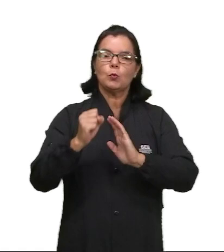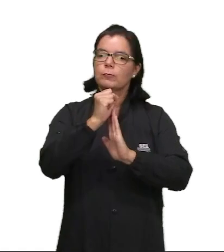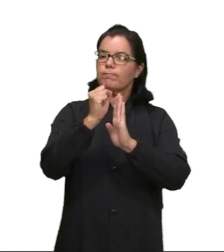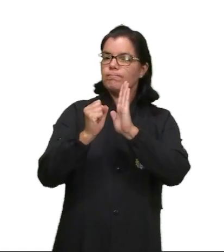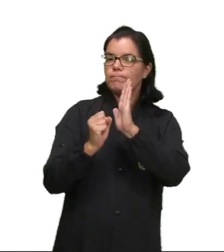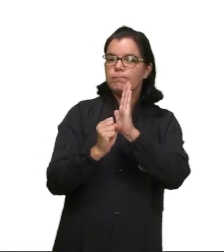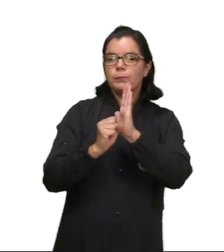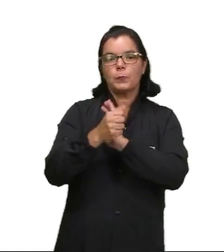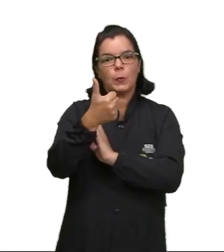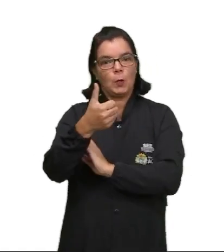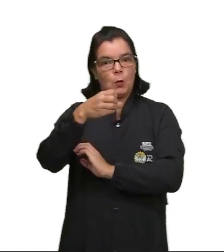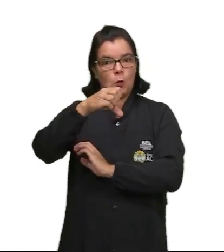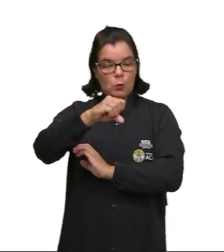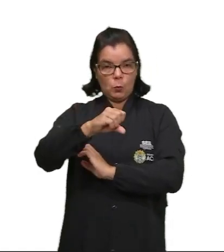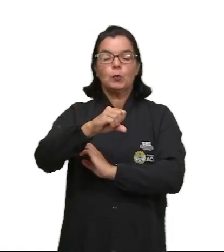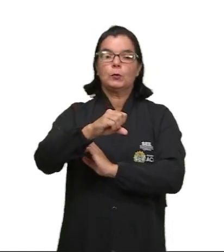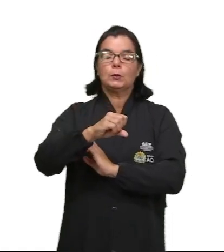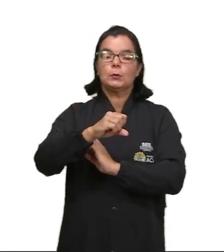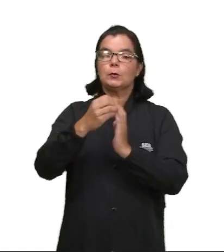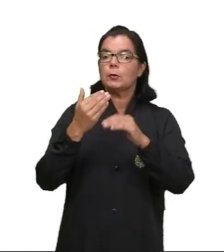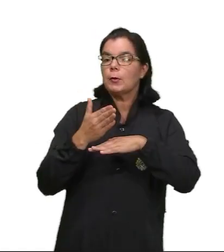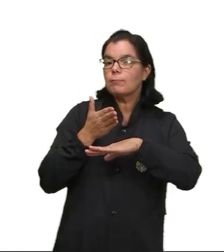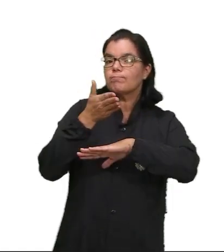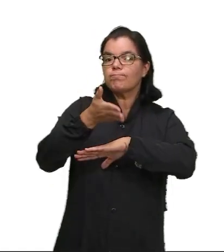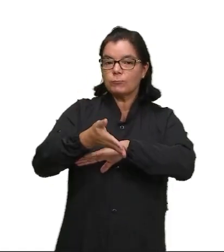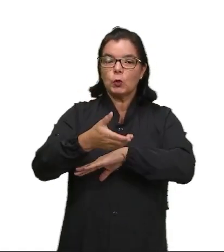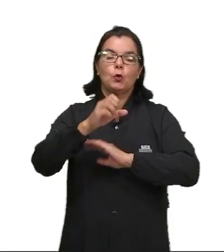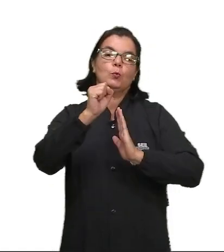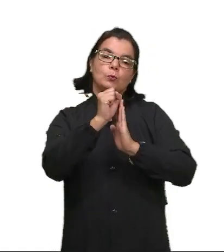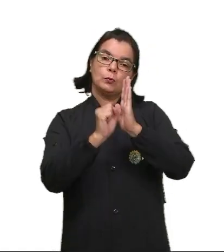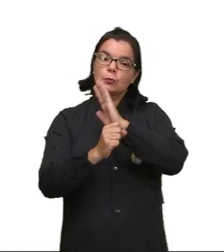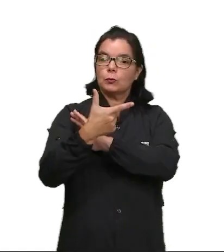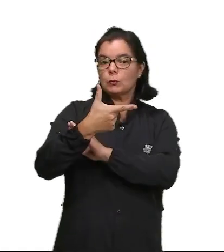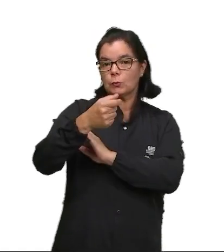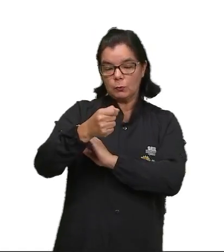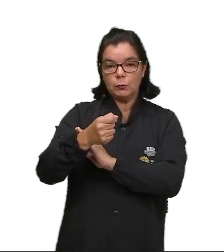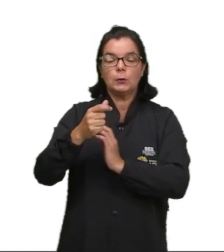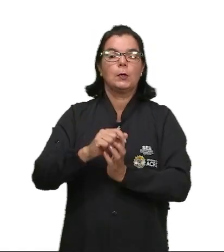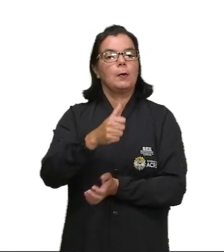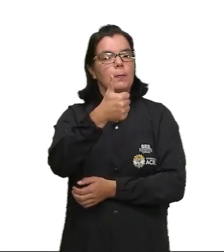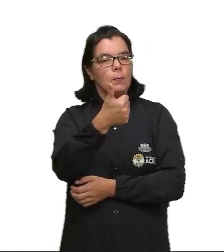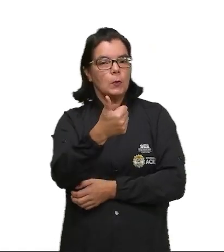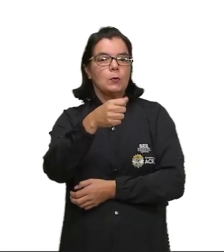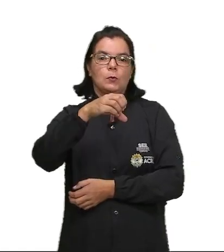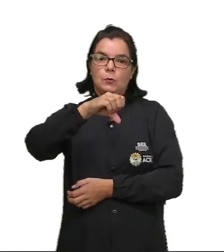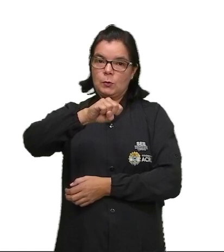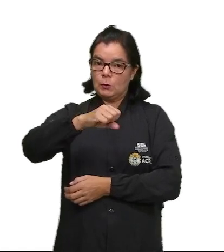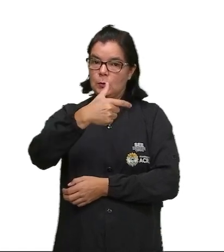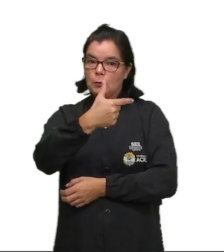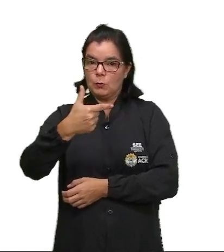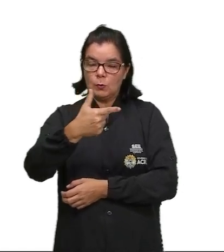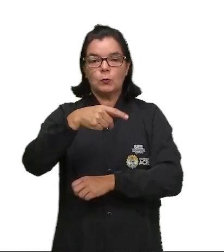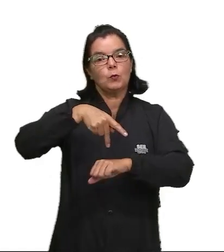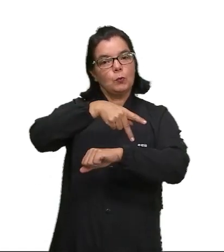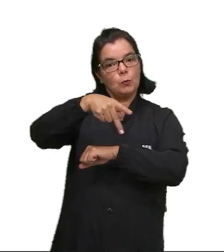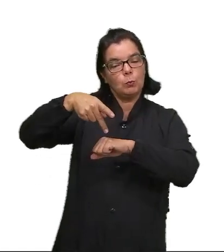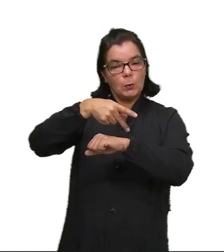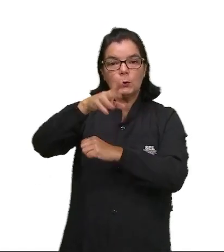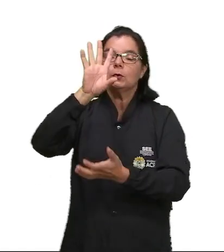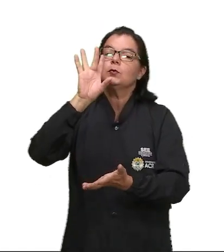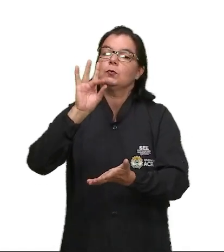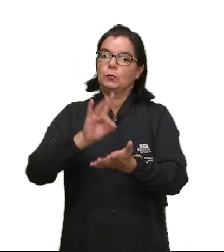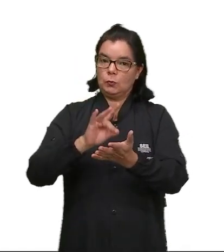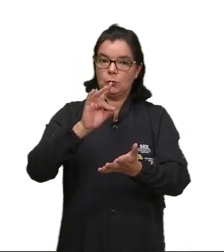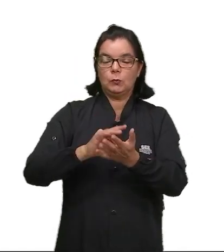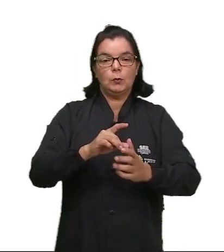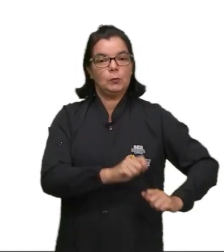vão acumular para o século XX como influência. Então lá em 1822 o Brasil se torna um país de fato